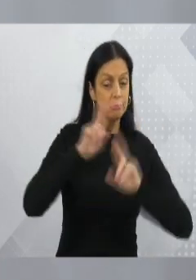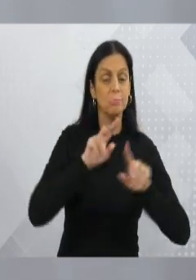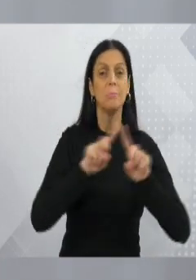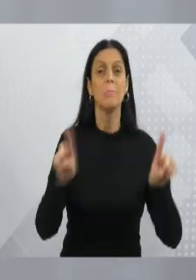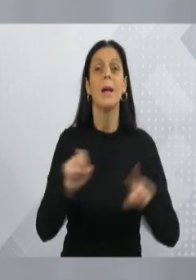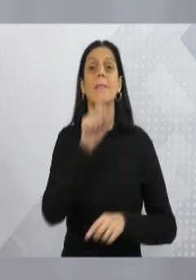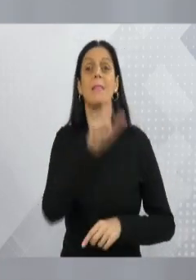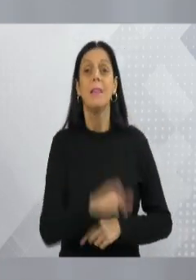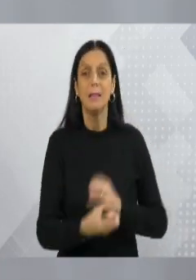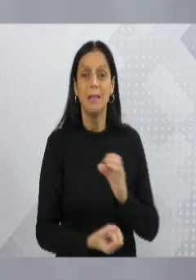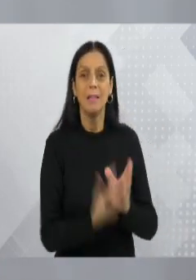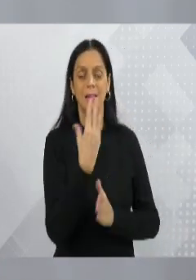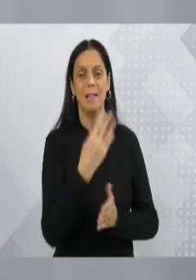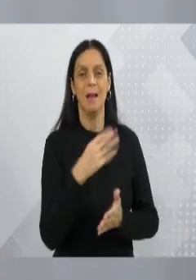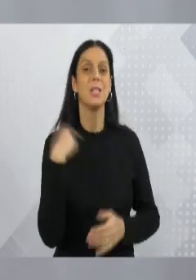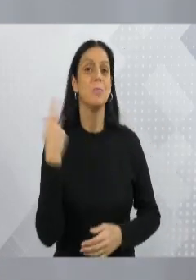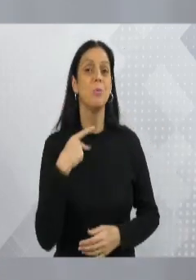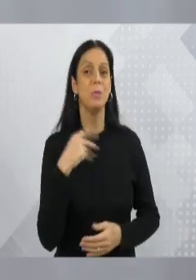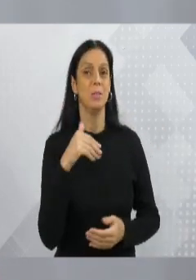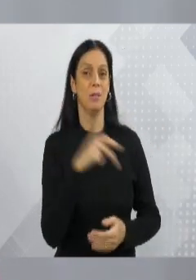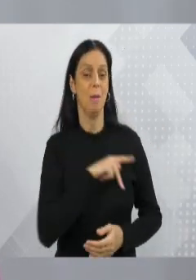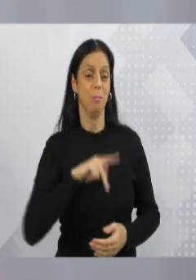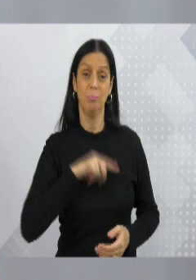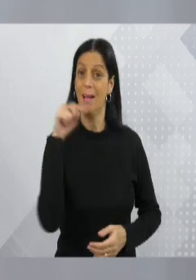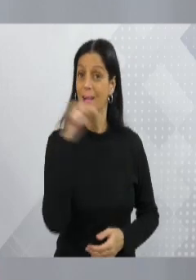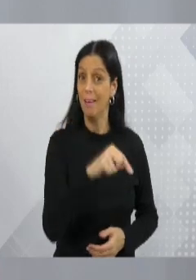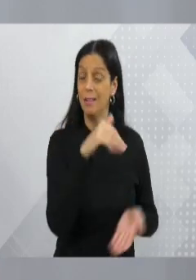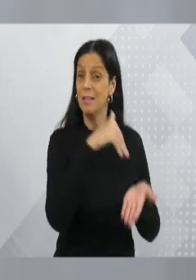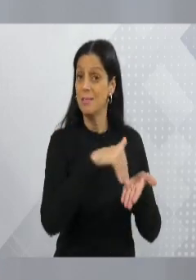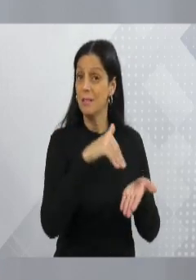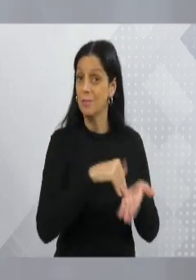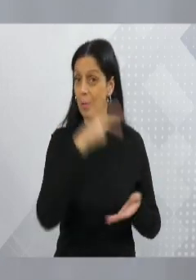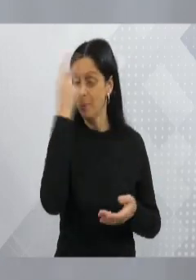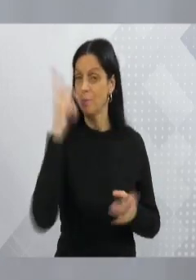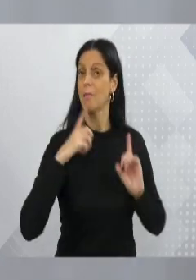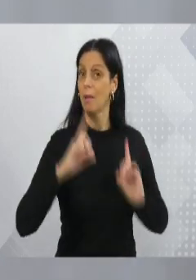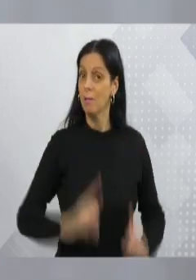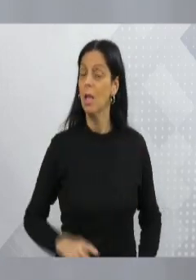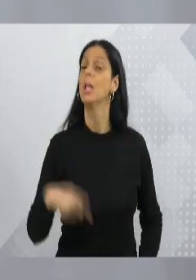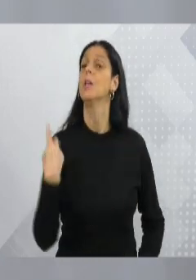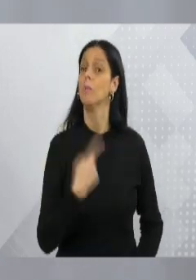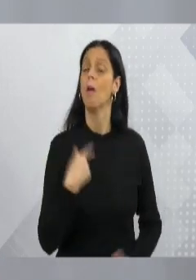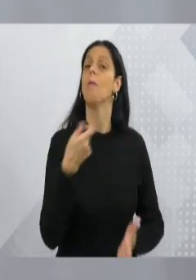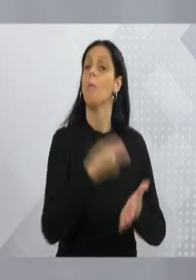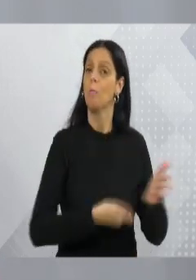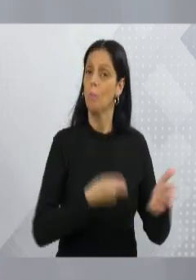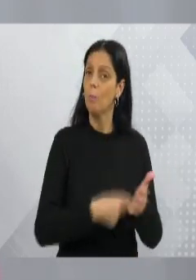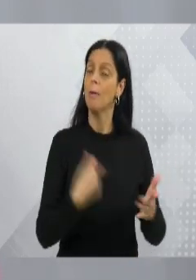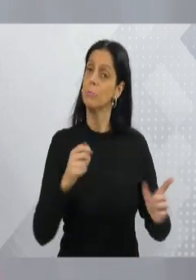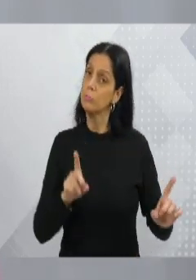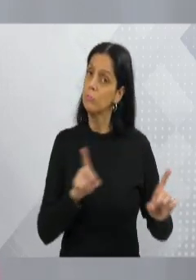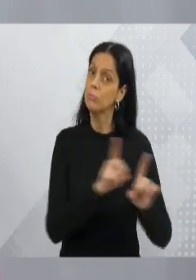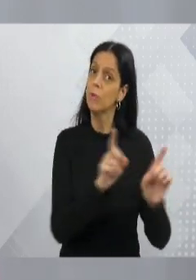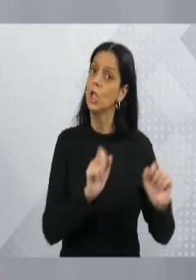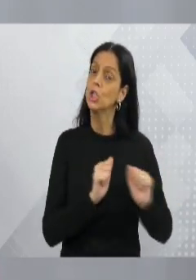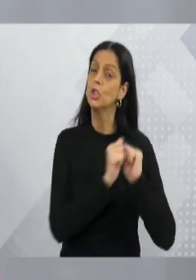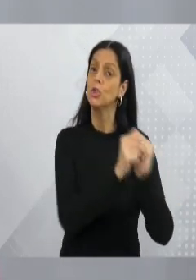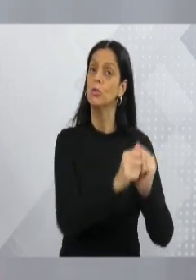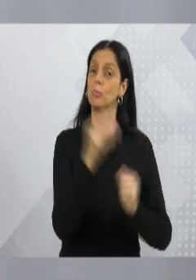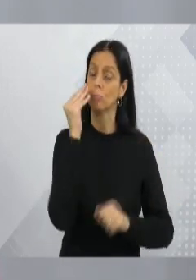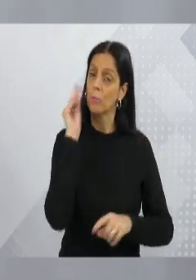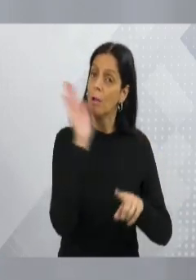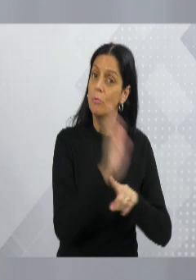secretaria e nós aqui vamos fazer o vereador Tuca Vereador Diego Vereador Silmar as nossas cobranças para que possa e vamos caminhar junto vamos tentar ajudar foi o que eu fiz ontem